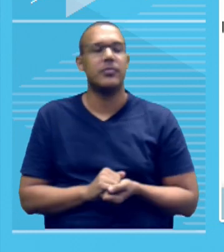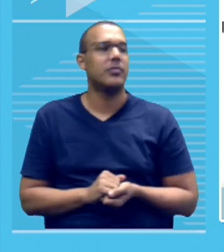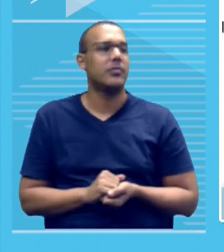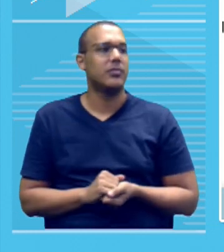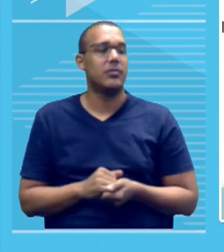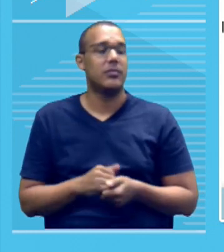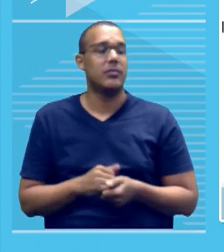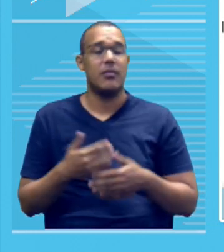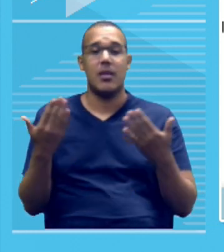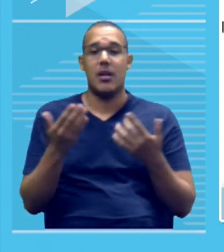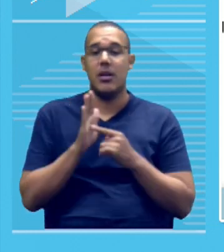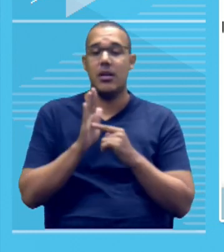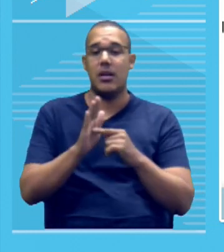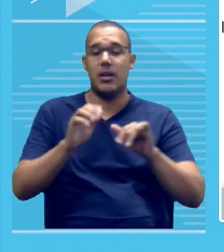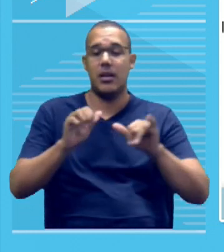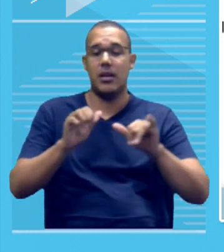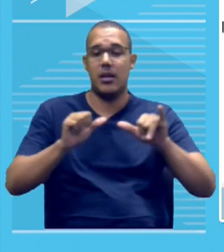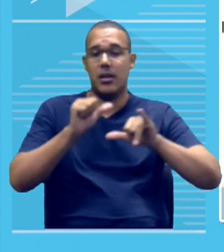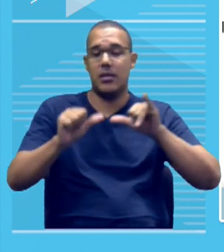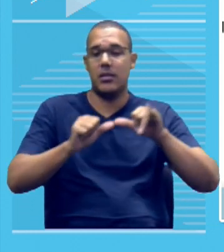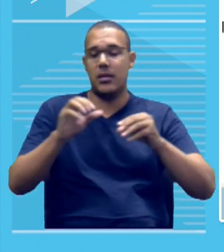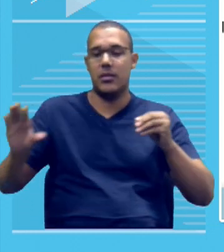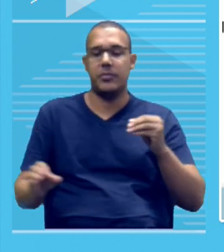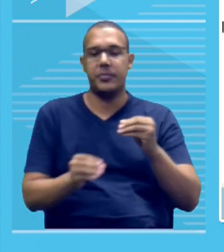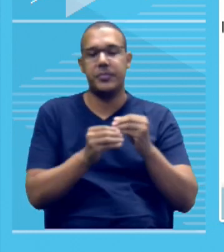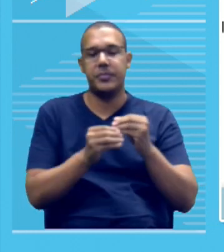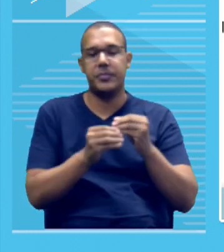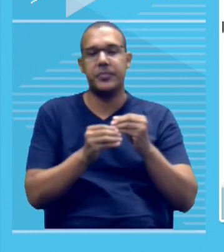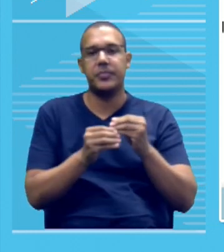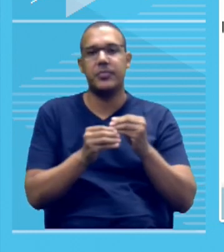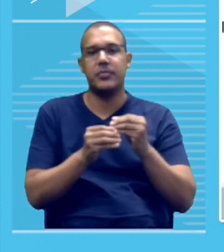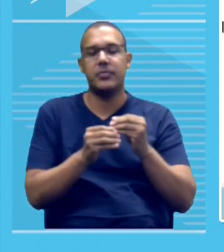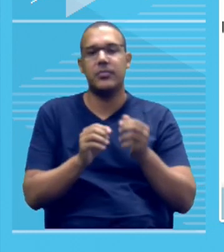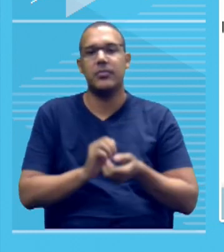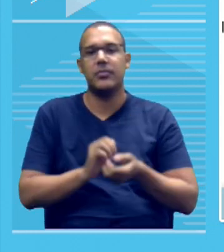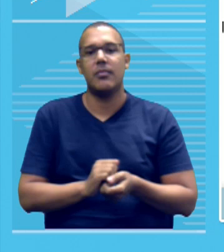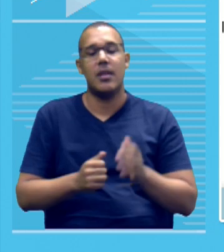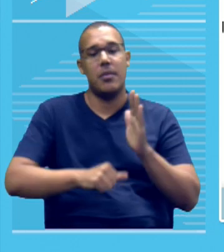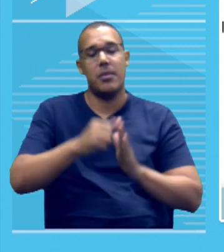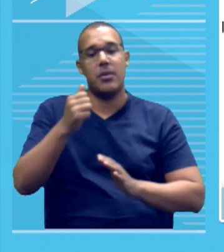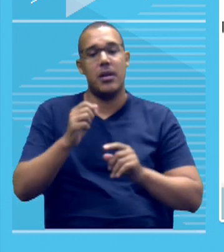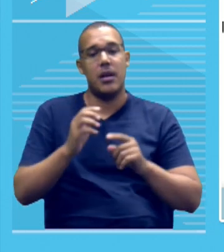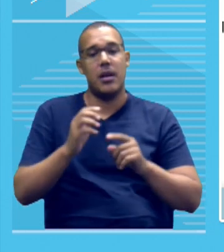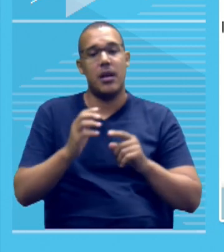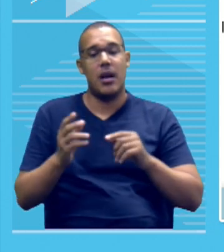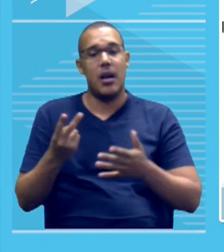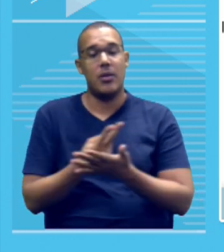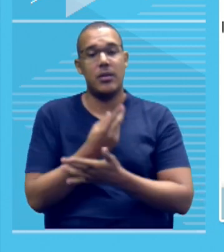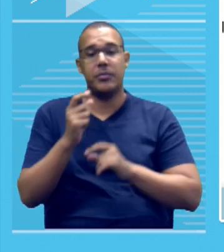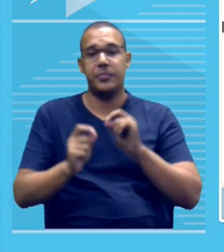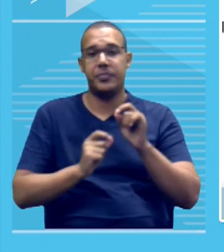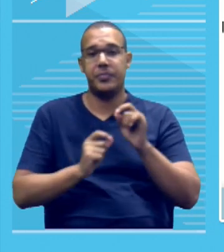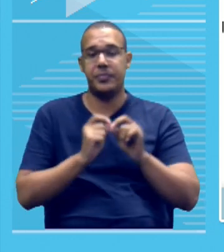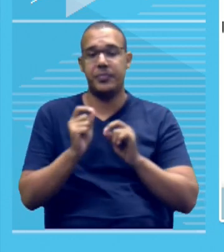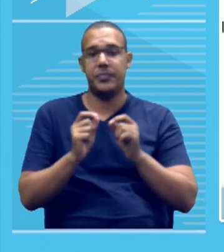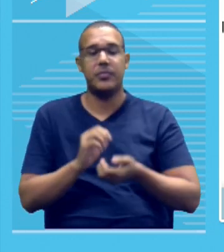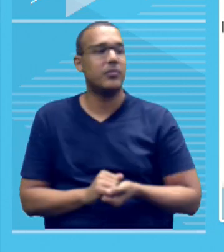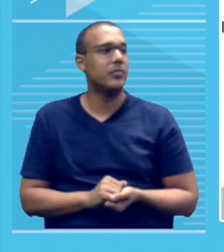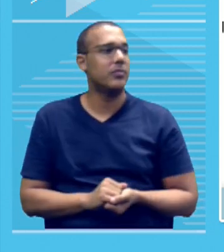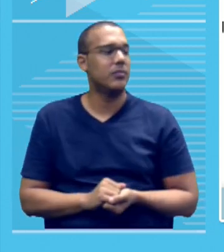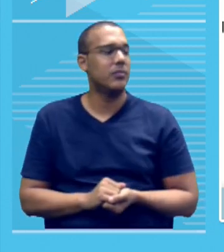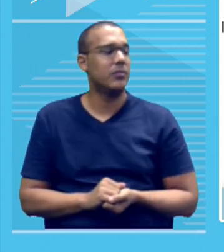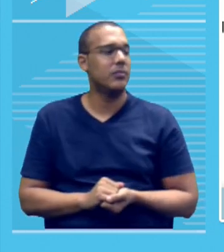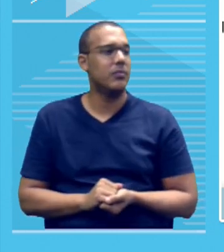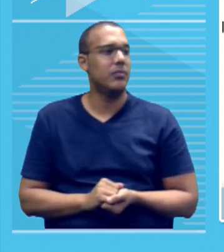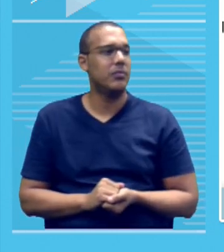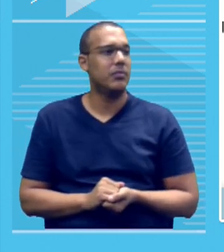sim mostrar as reações de adição, certo? Primeira coisa que vai acontecer aqui, pessoal, olha,